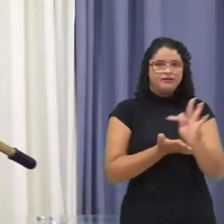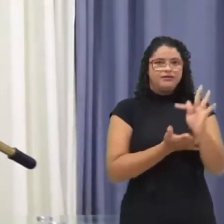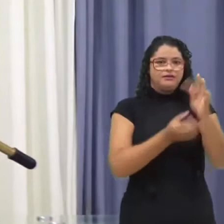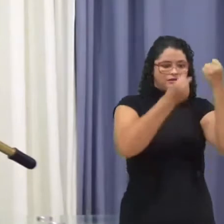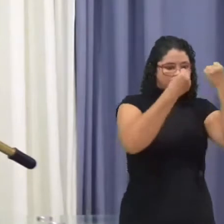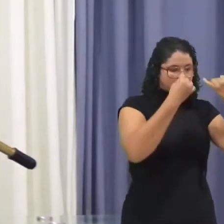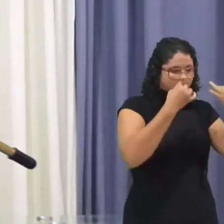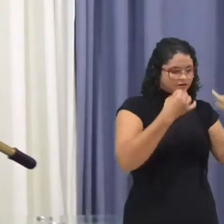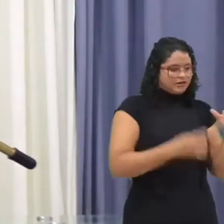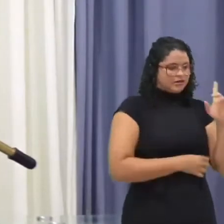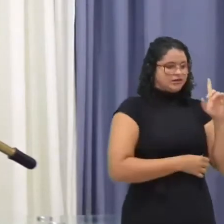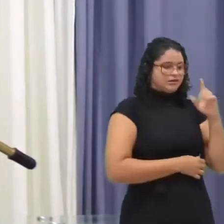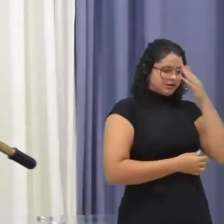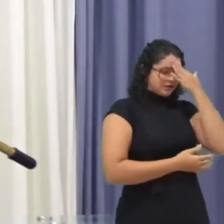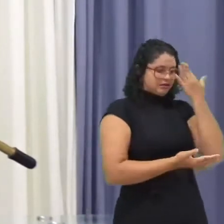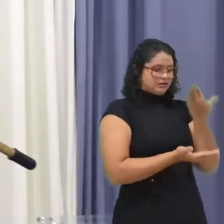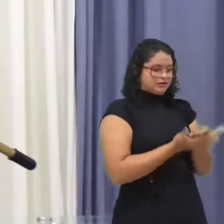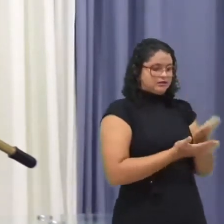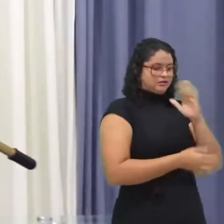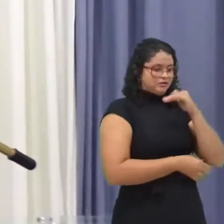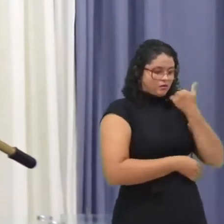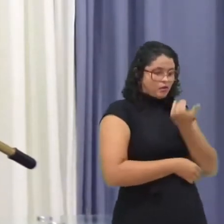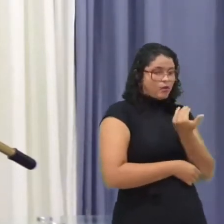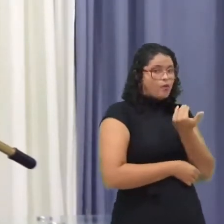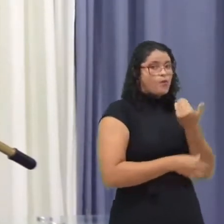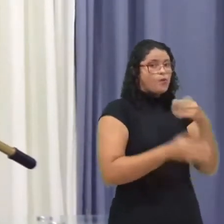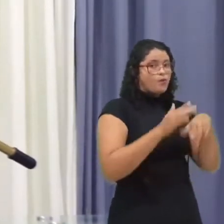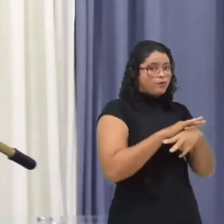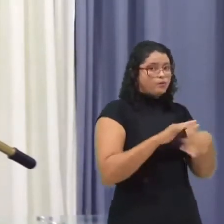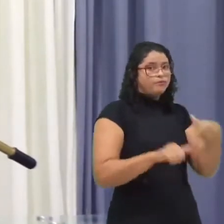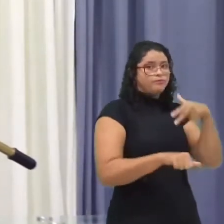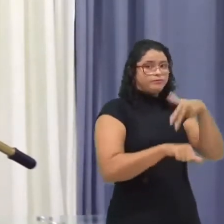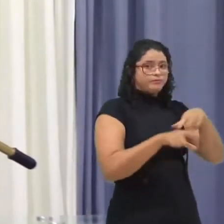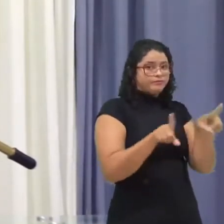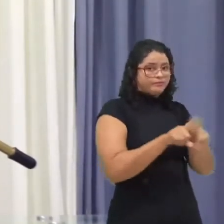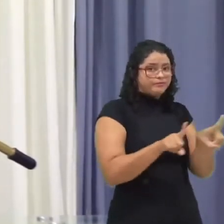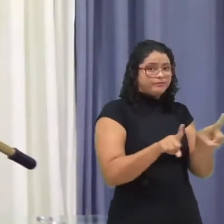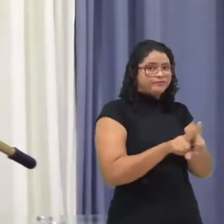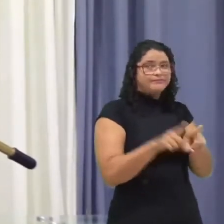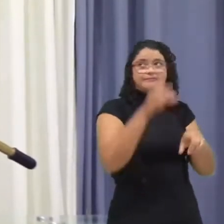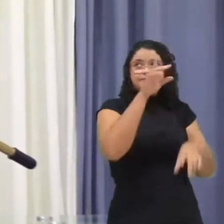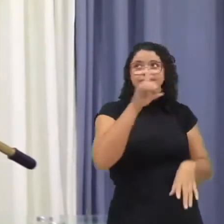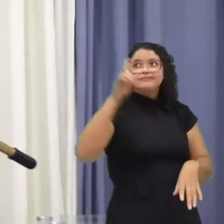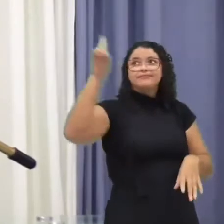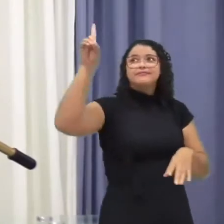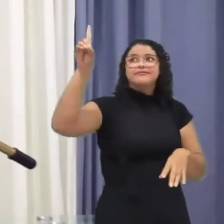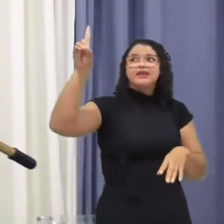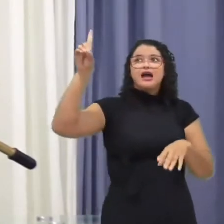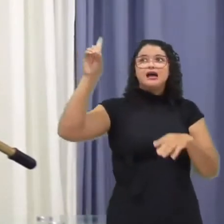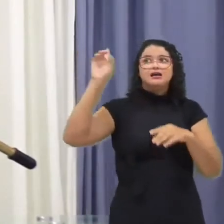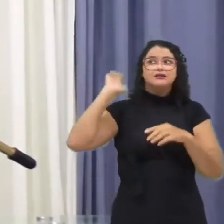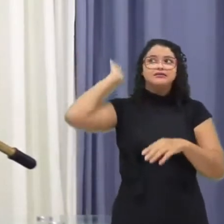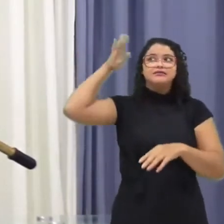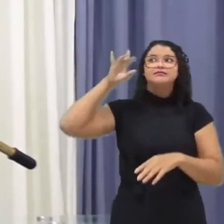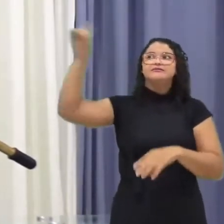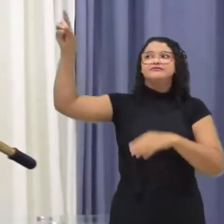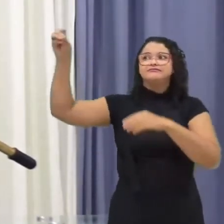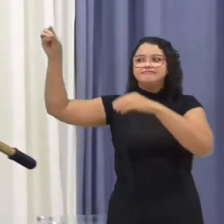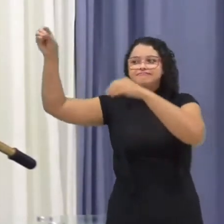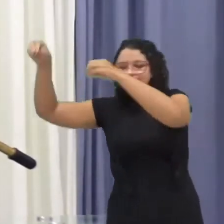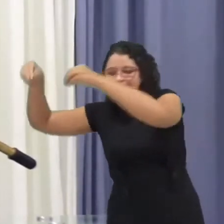se cremos que Jesus morreu e ressuscitou, assim também Deus, mediante Jesus,